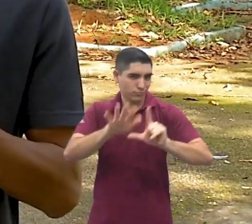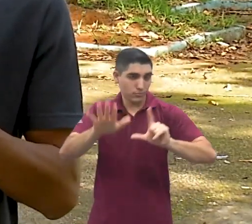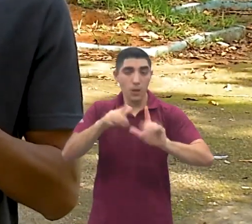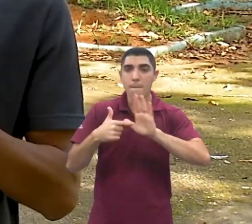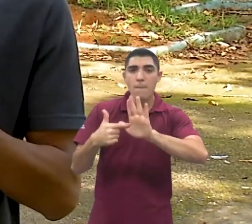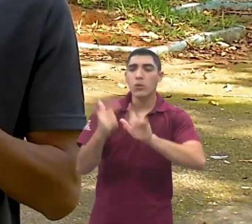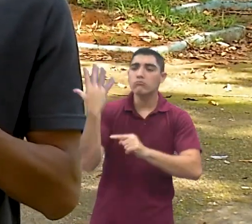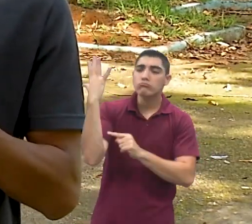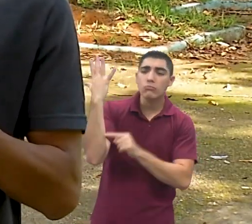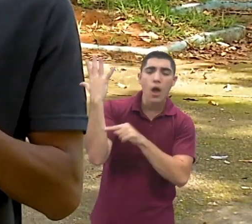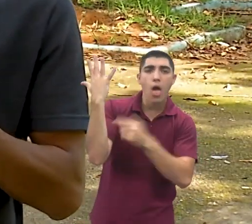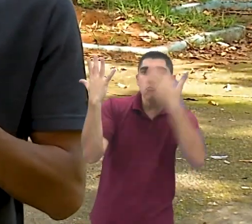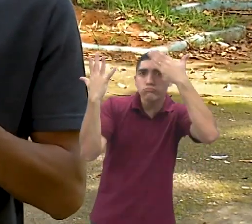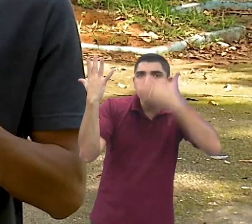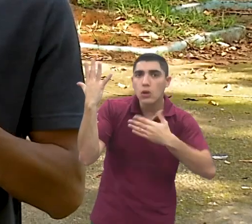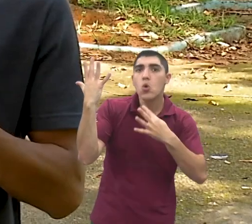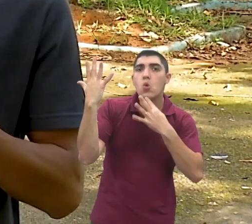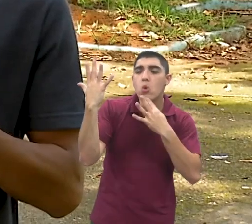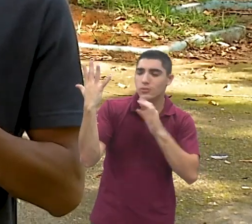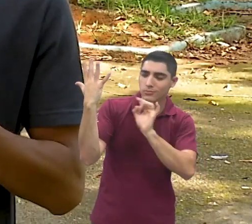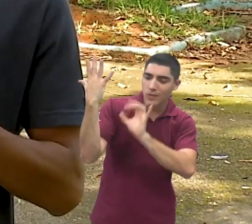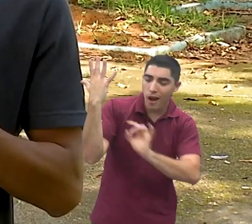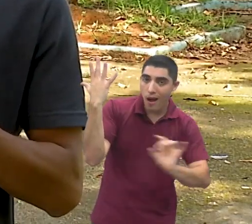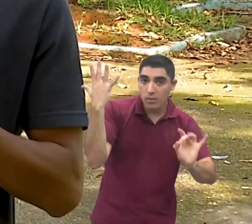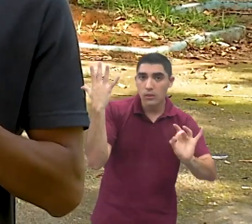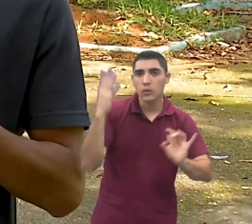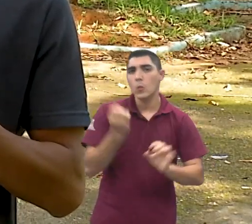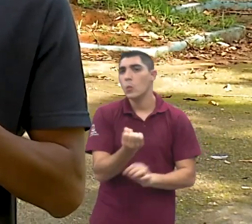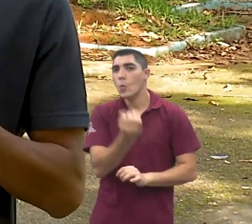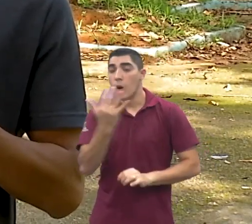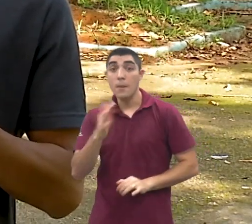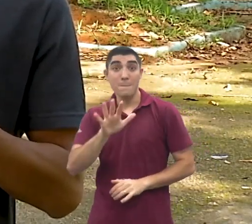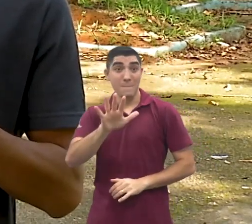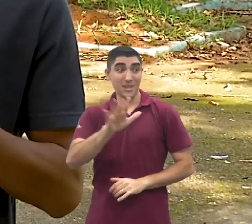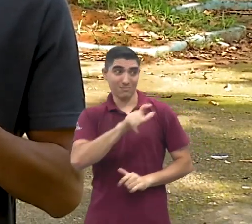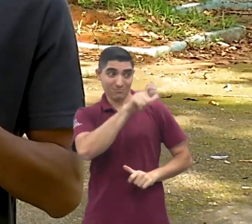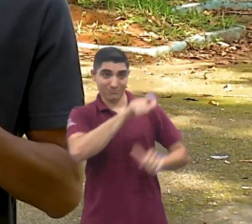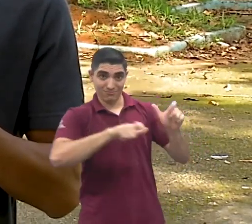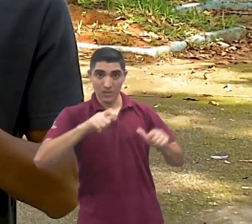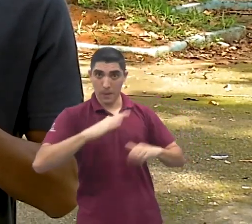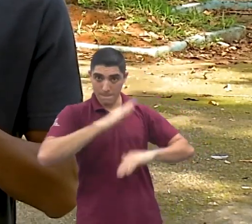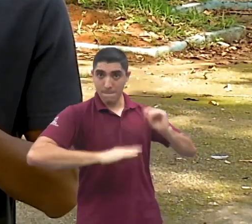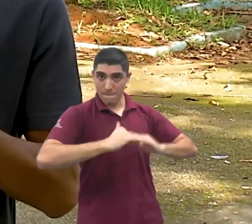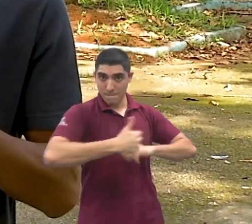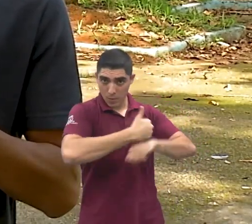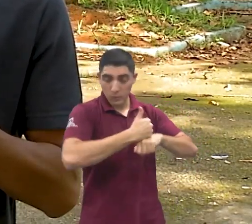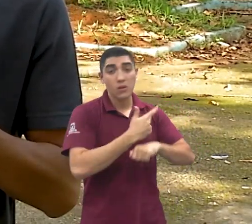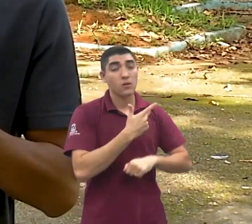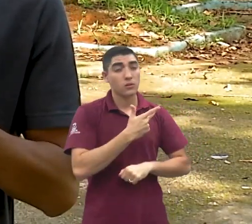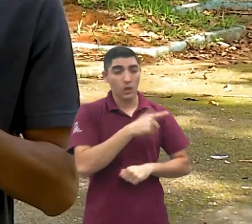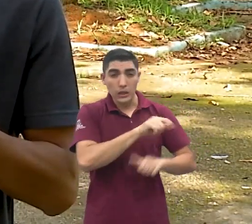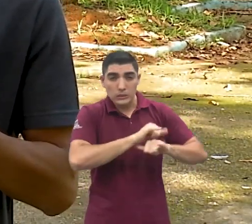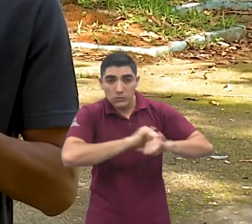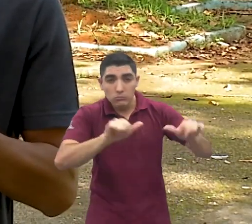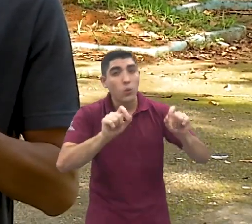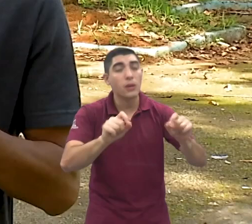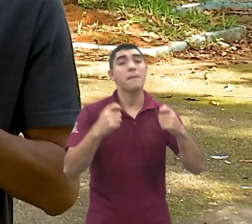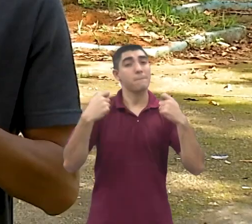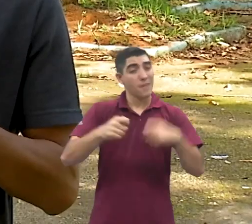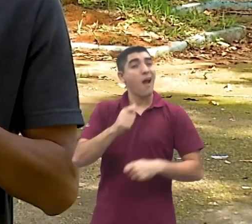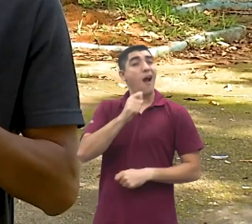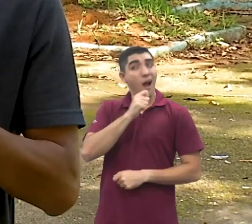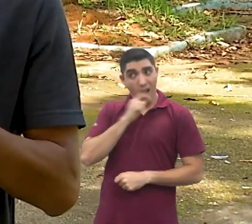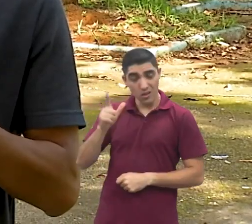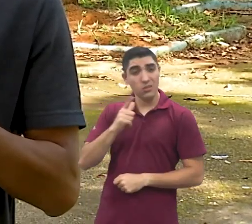preservação e identificação das árvores da cidade. Mas especialistas alertam que são necessárias ainda mais iniciativas